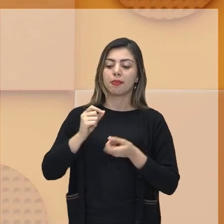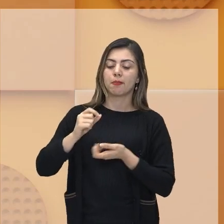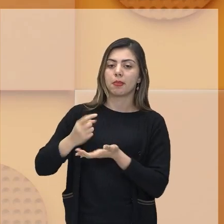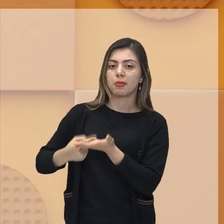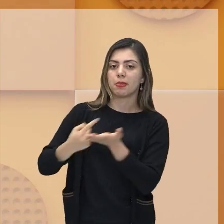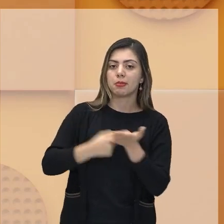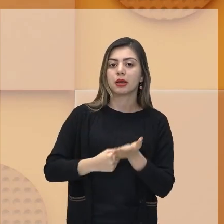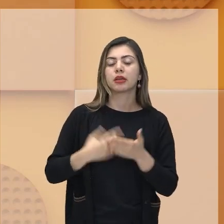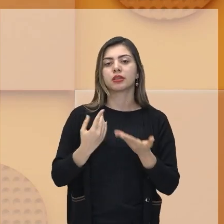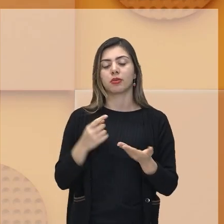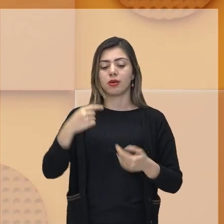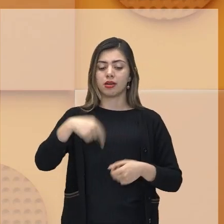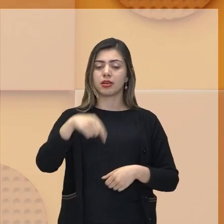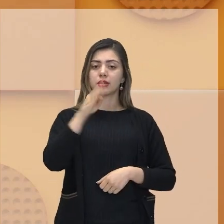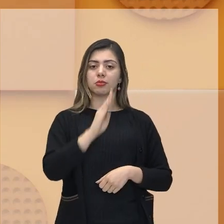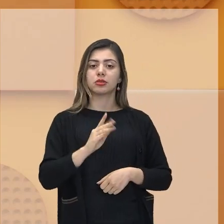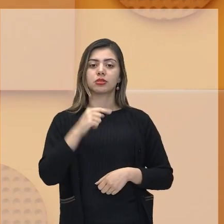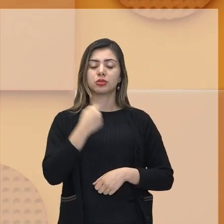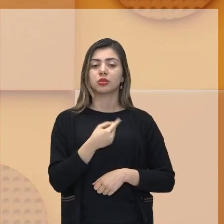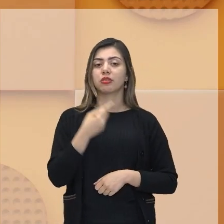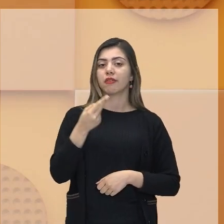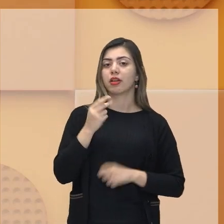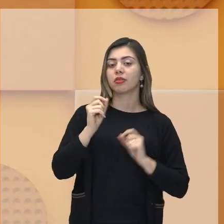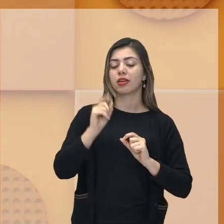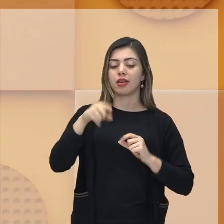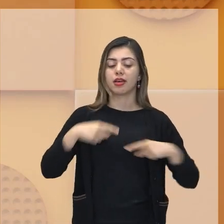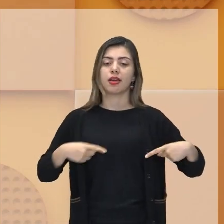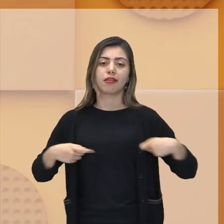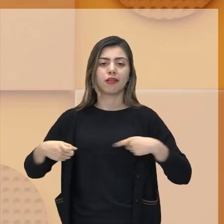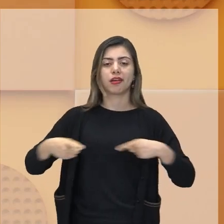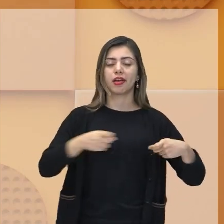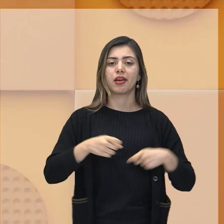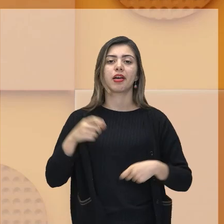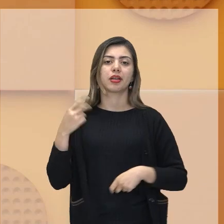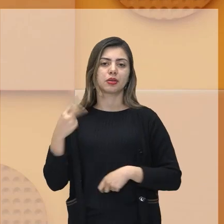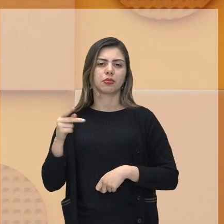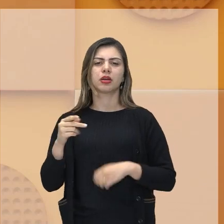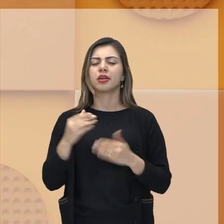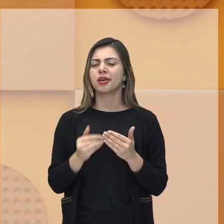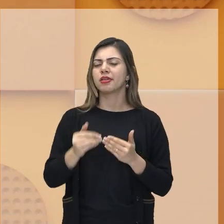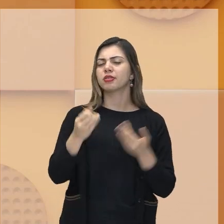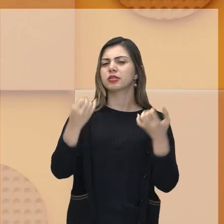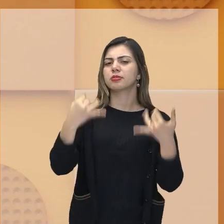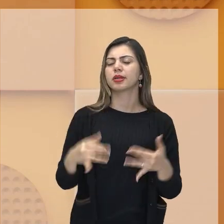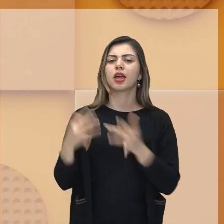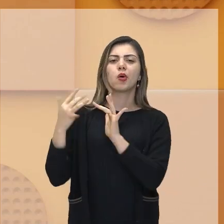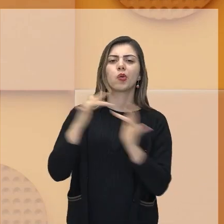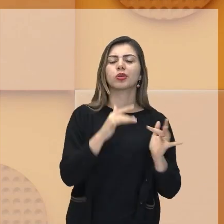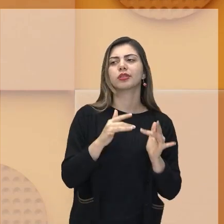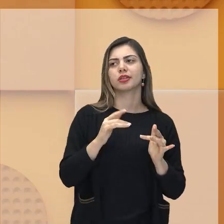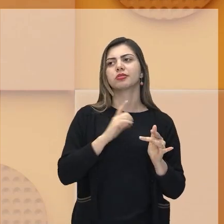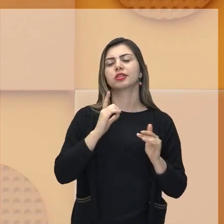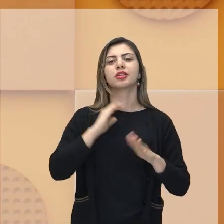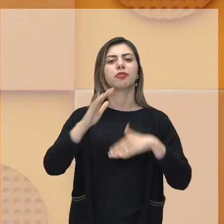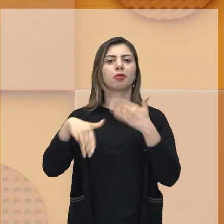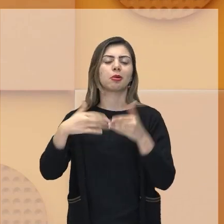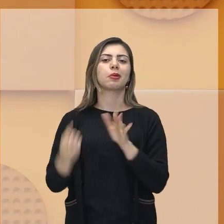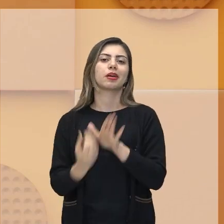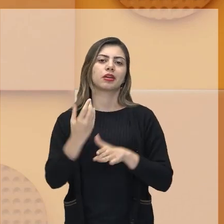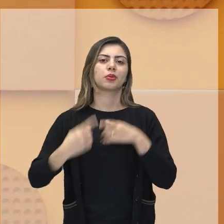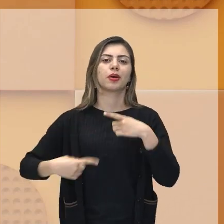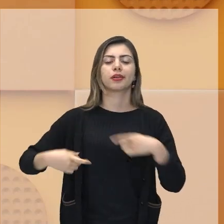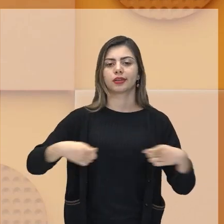do Paraguai. A gente vai começar a entender todos os nuances que levaram a esse conflito